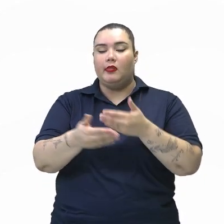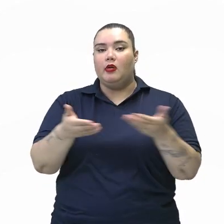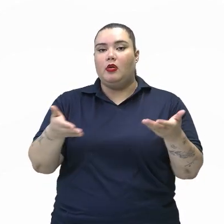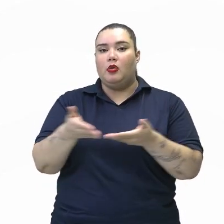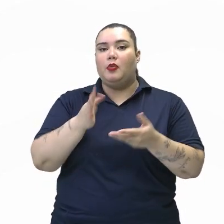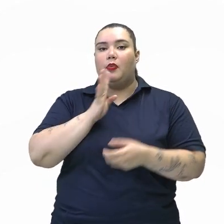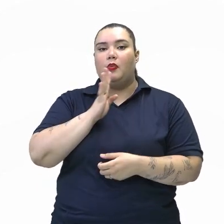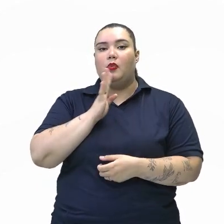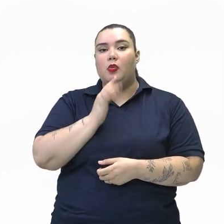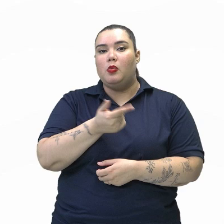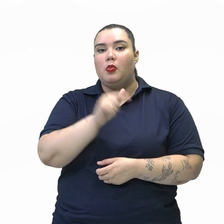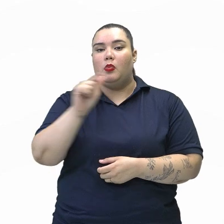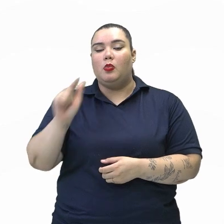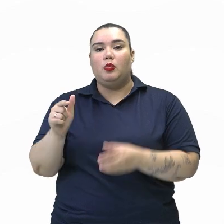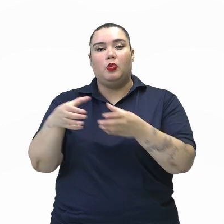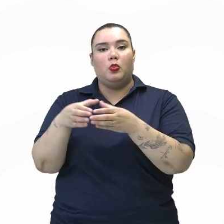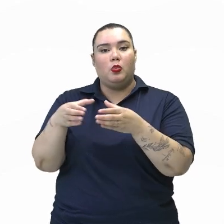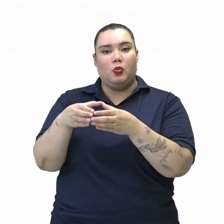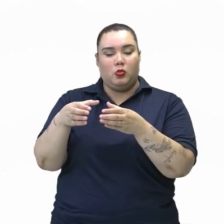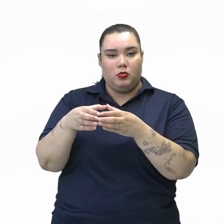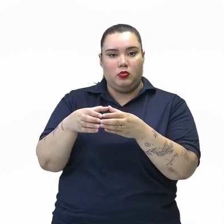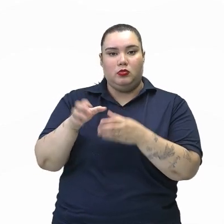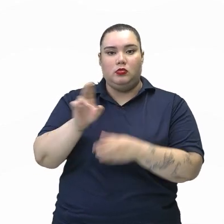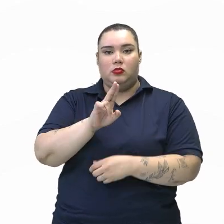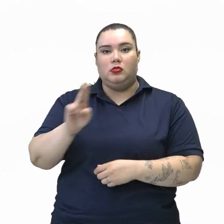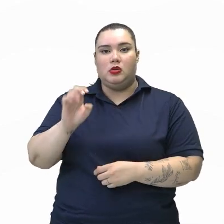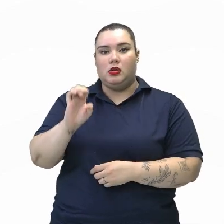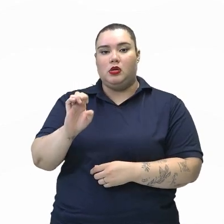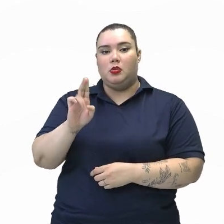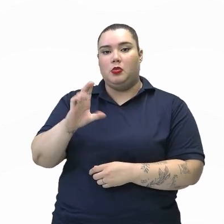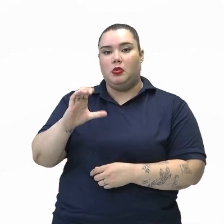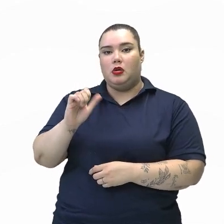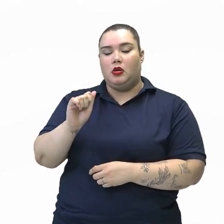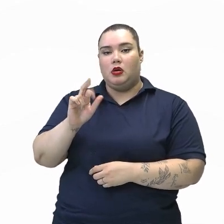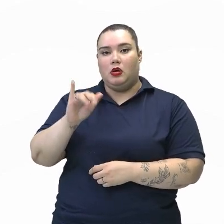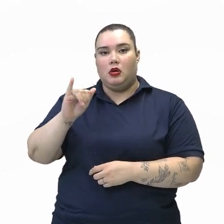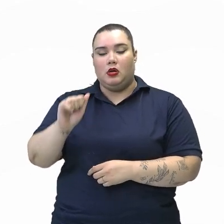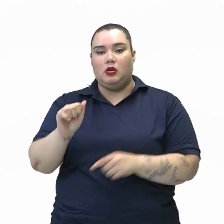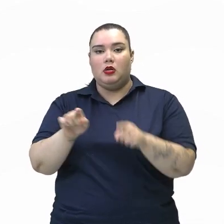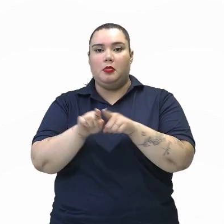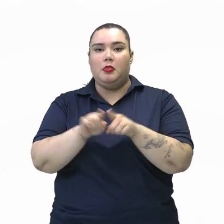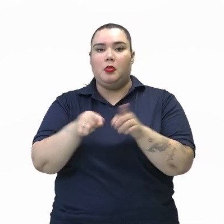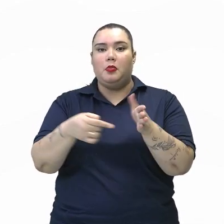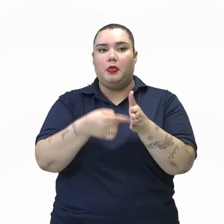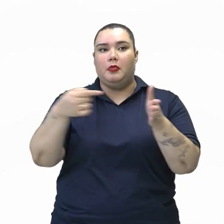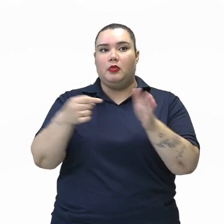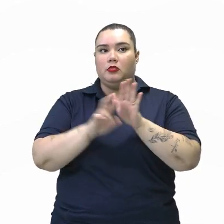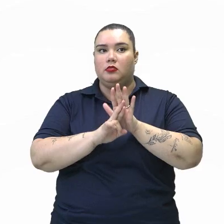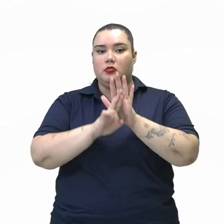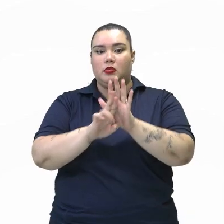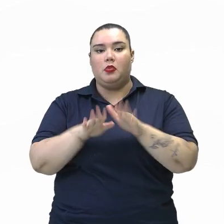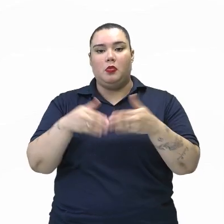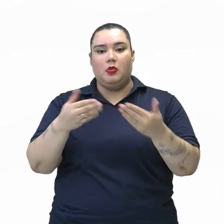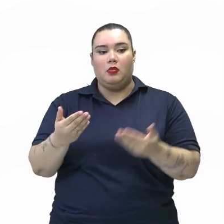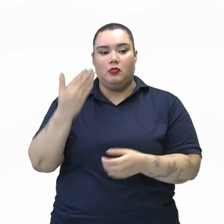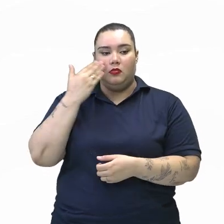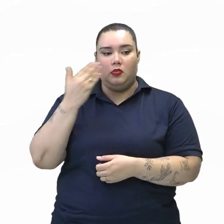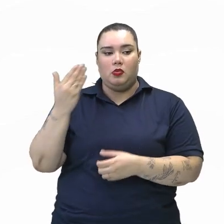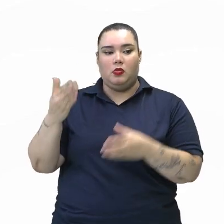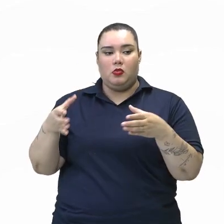agora o outro domínio, né, o domínio eucária, e o seu primeiro representante, que é o reino